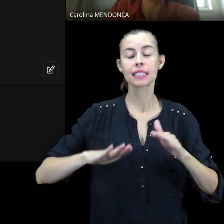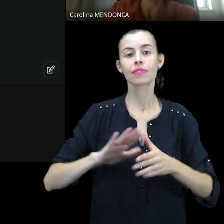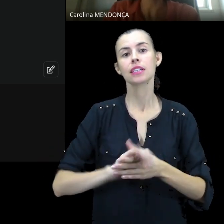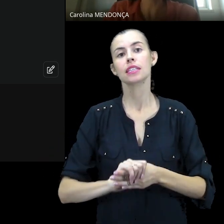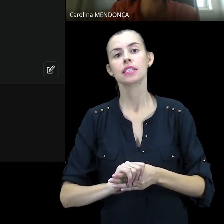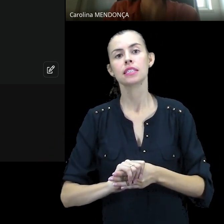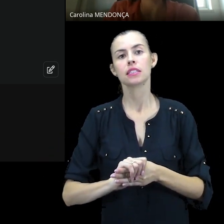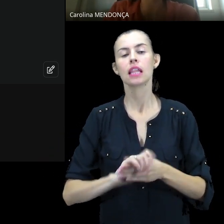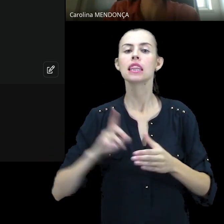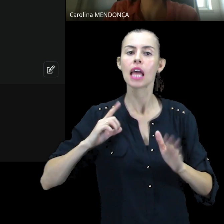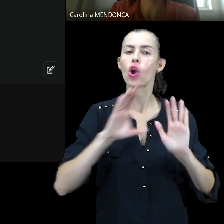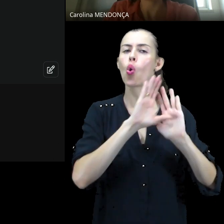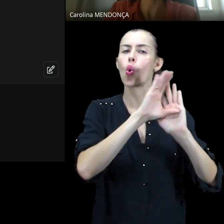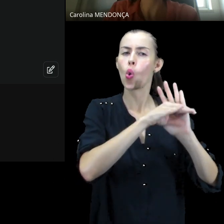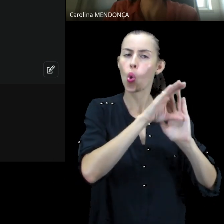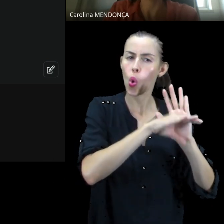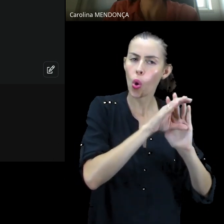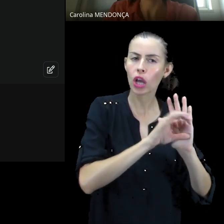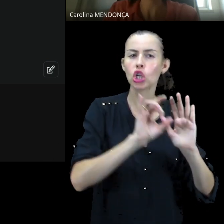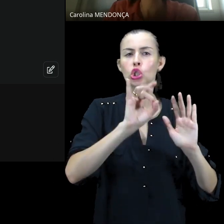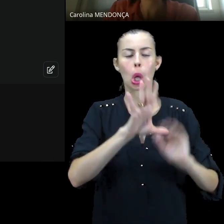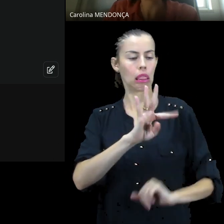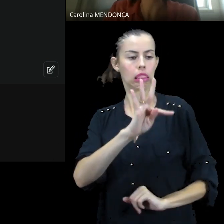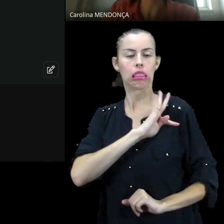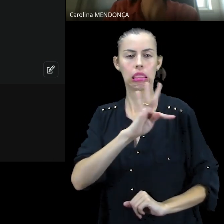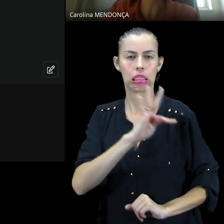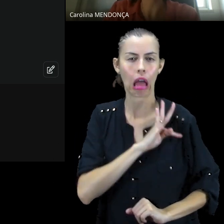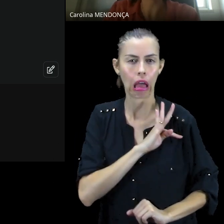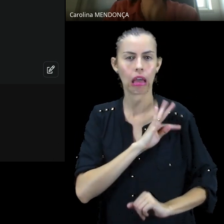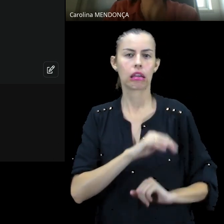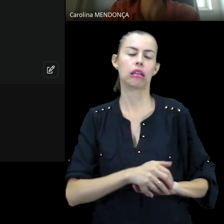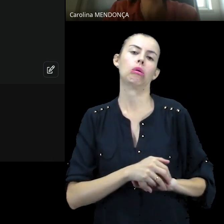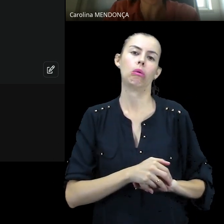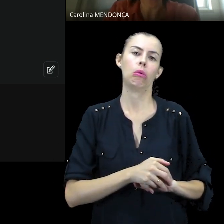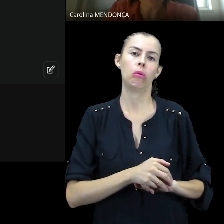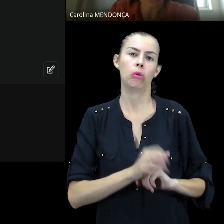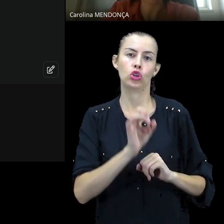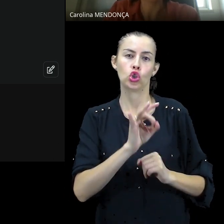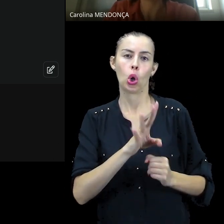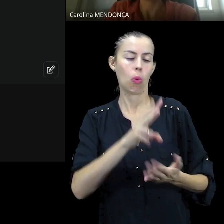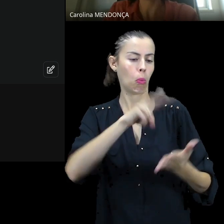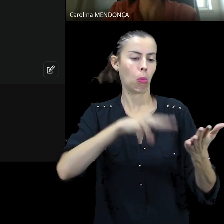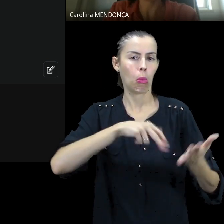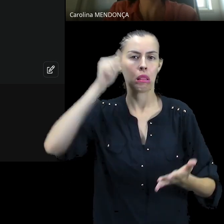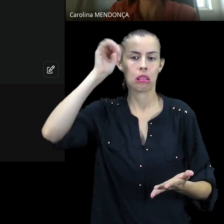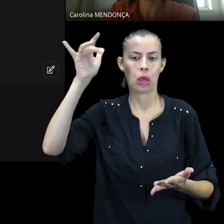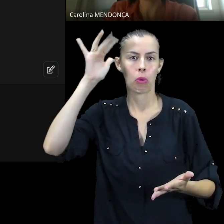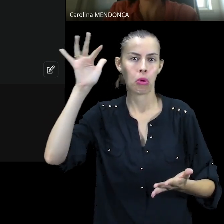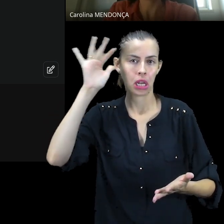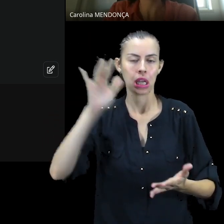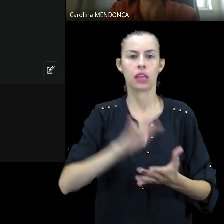graduação e que muitas vezes são, assim, com currículos bastante tecnocráticos, né,